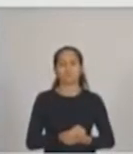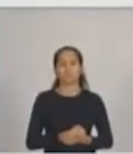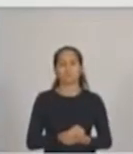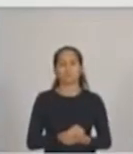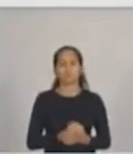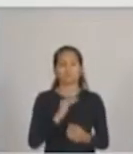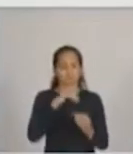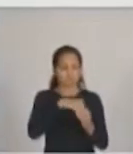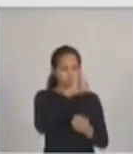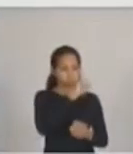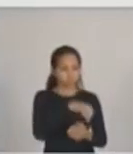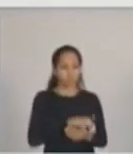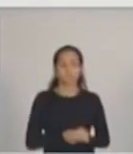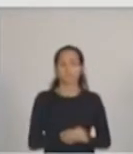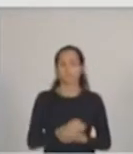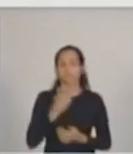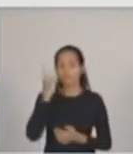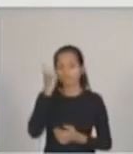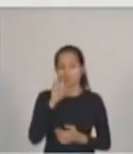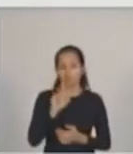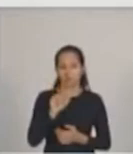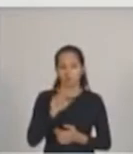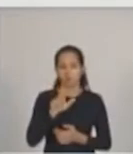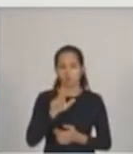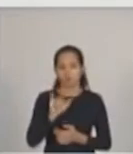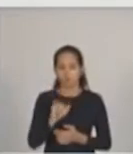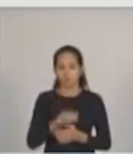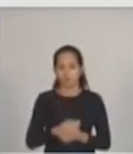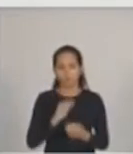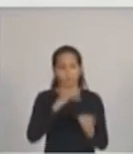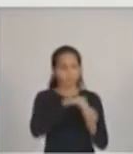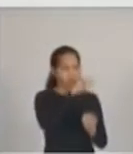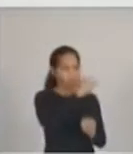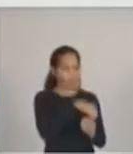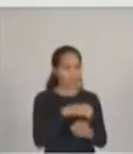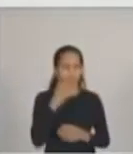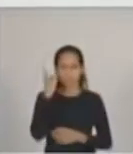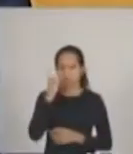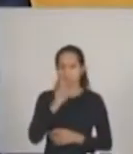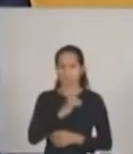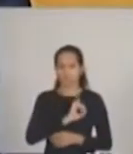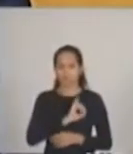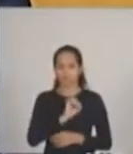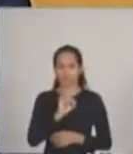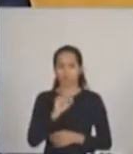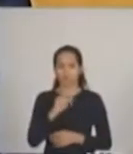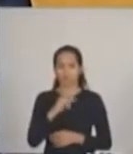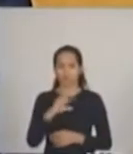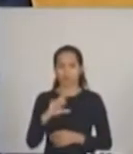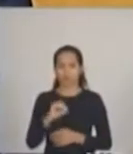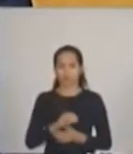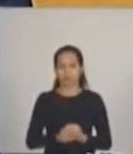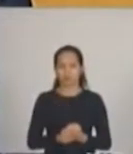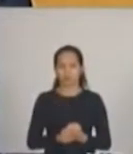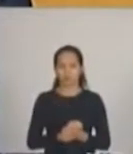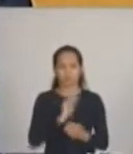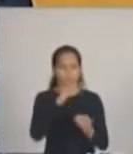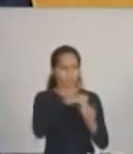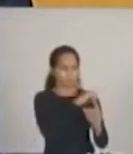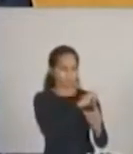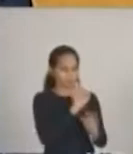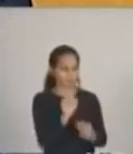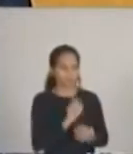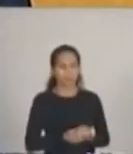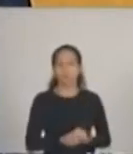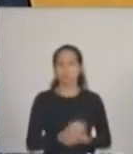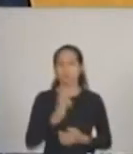Presidente, eu voto sim. Vota sim. Deputado Dari Pagung. Sim, presidente. Deputado Delegado Danilo Baense. Vota não. Voto não.